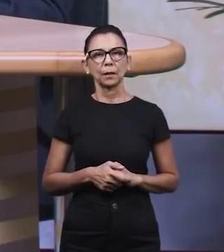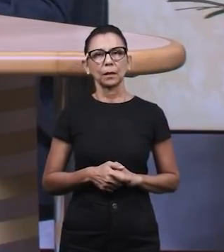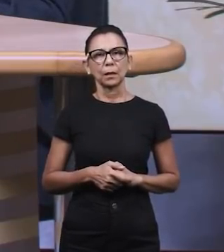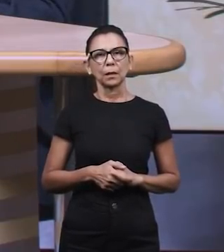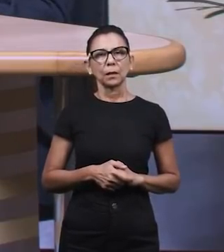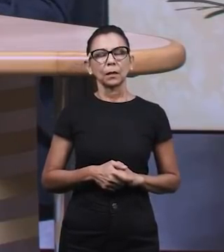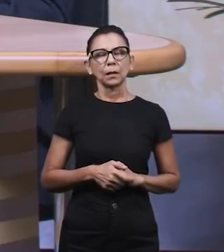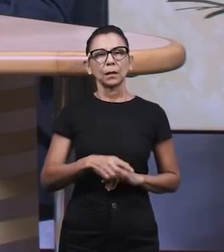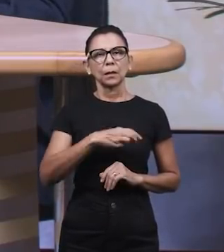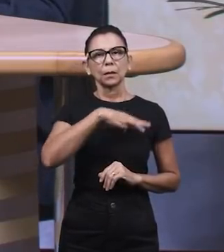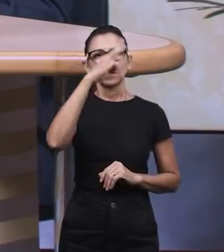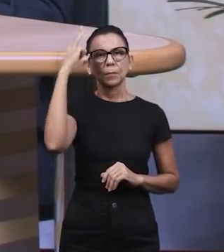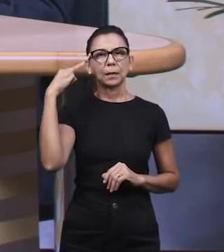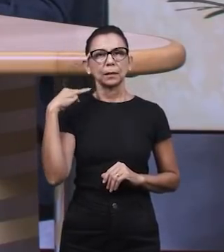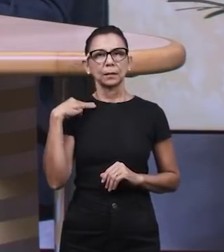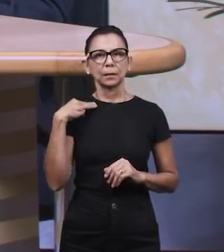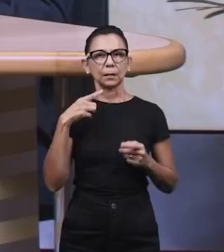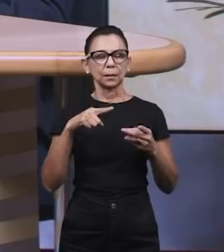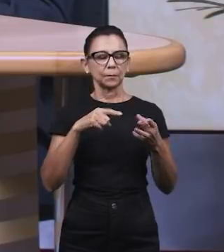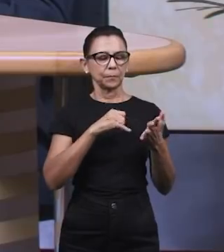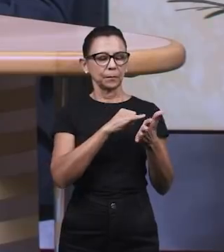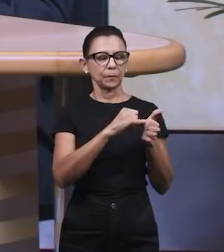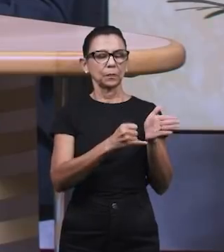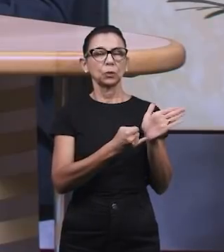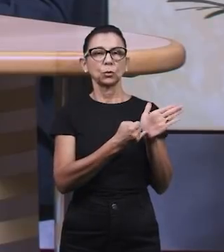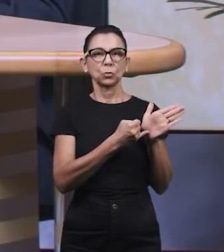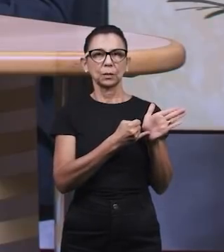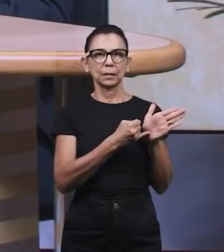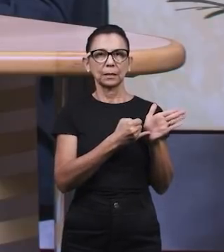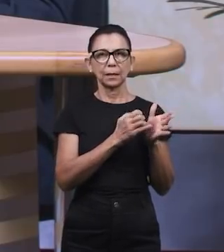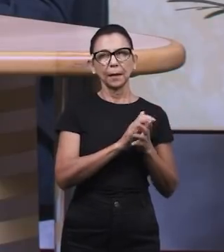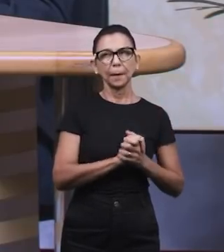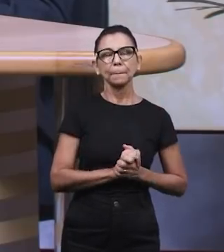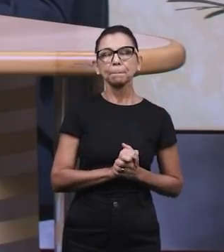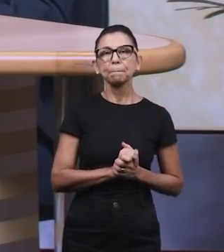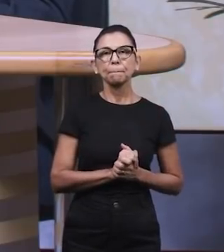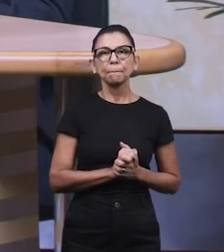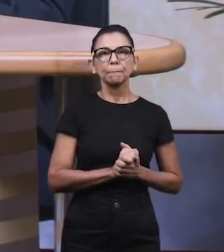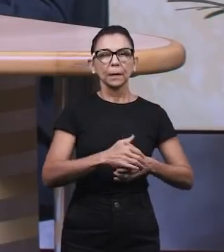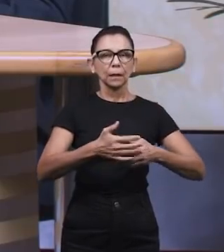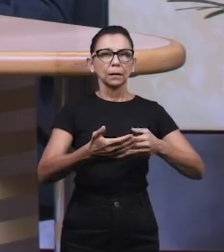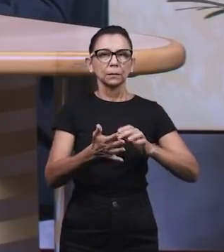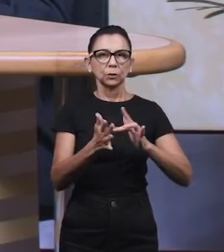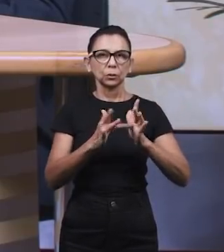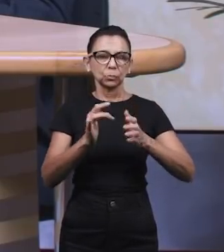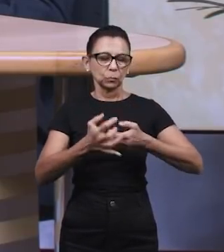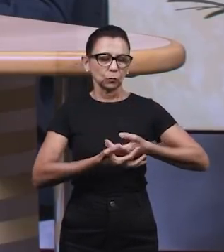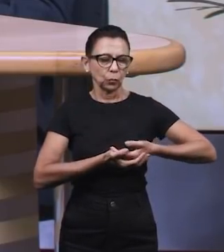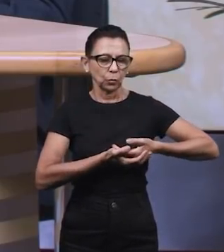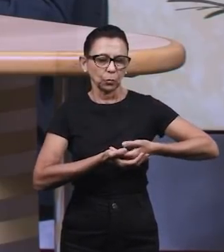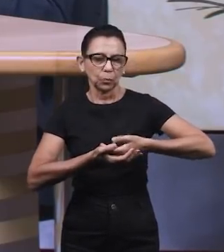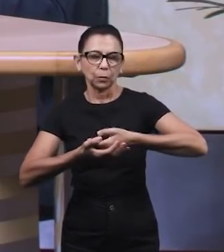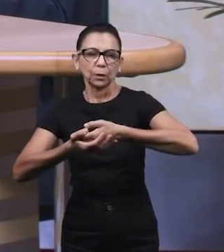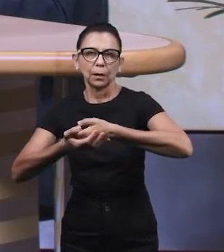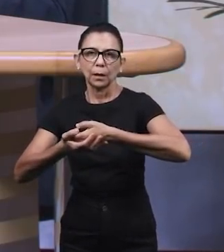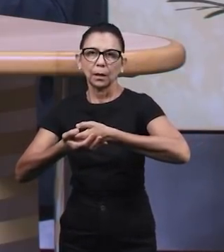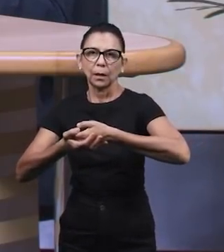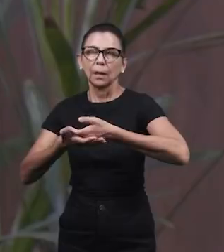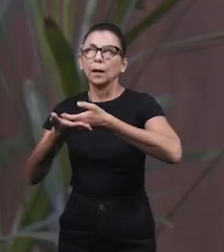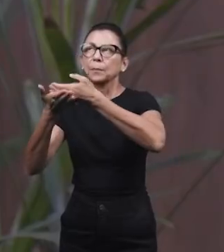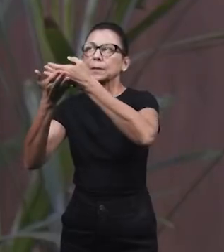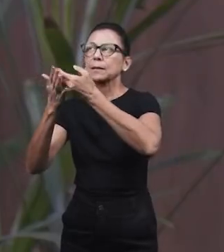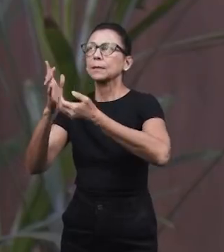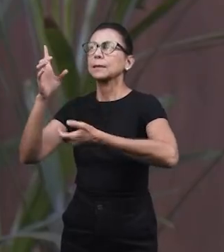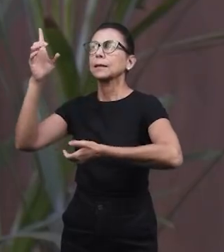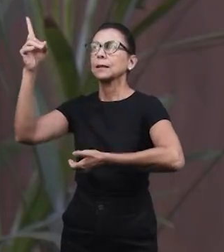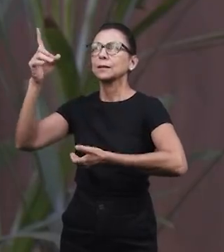pobres, apresentavam uma oferta que, segundo a lei, era uma oferta ou um par de rolas ou 2 pombinhos, quer dizer, mostrando